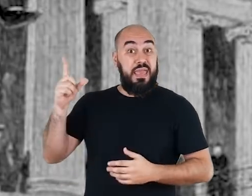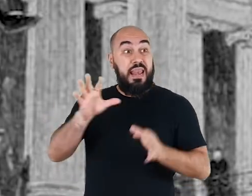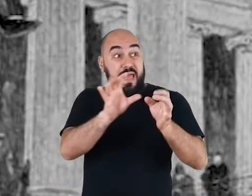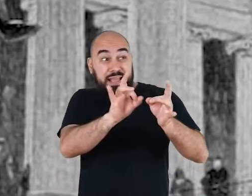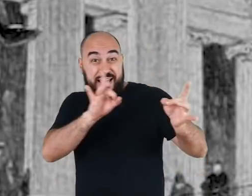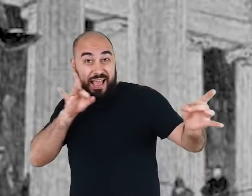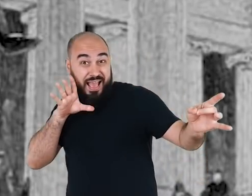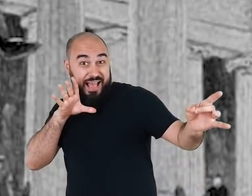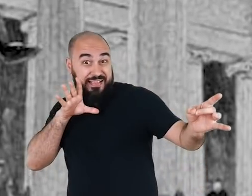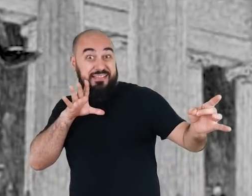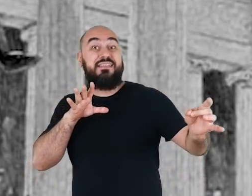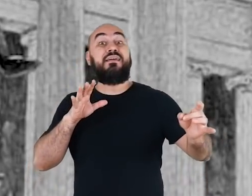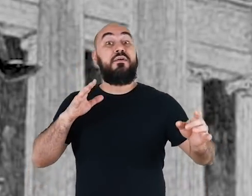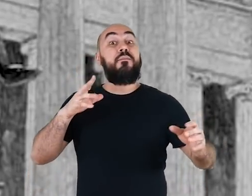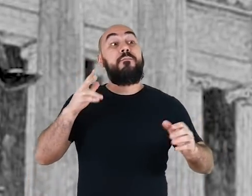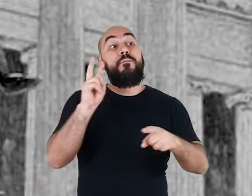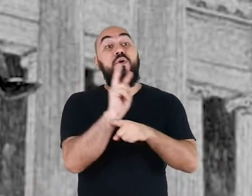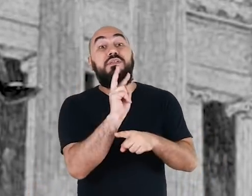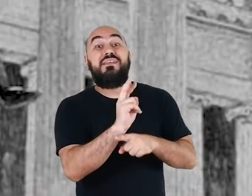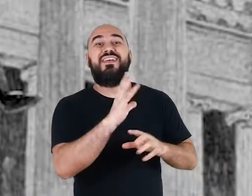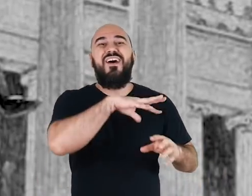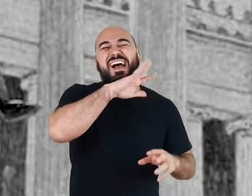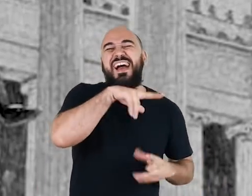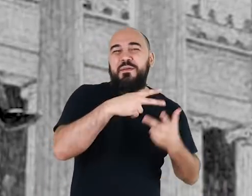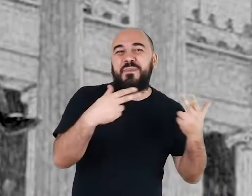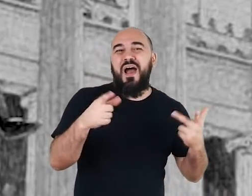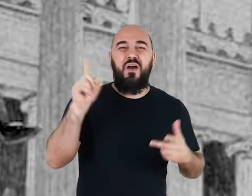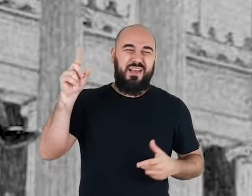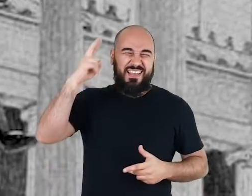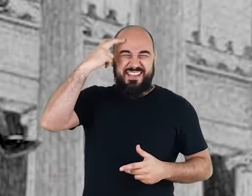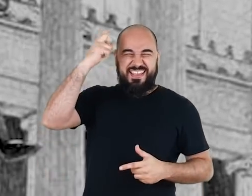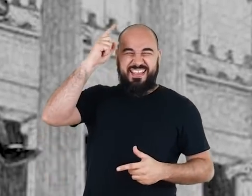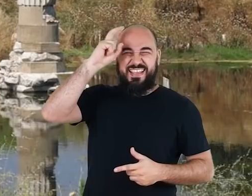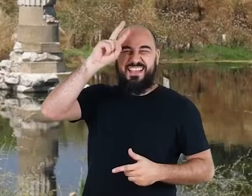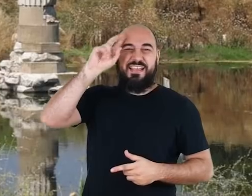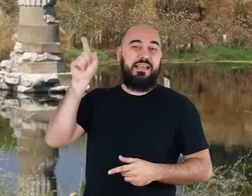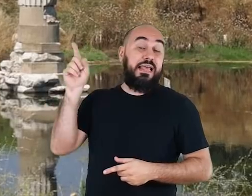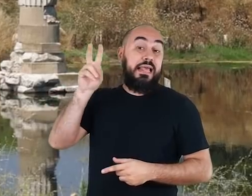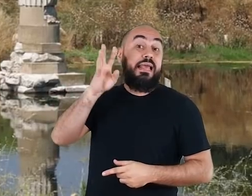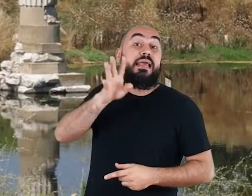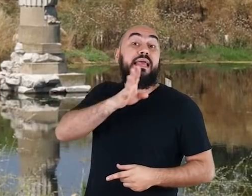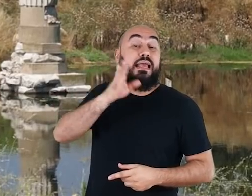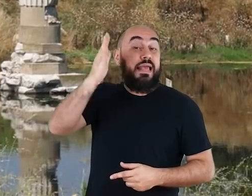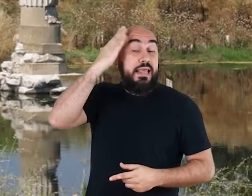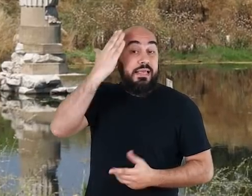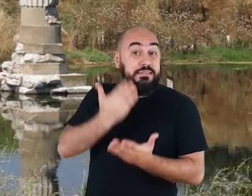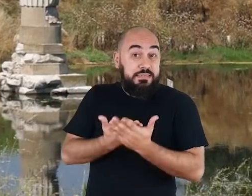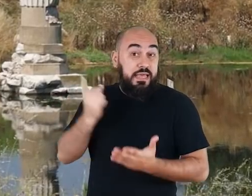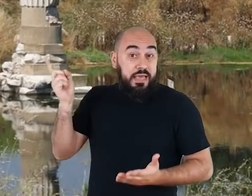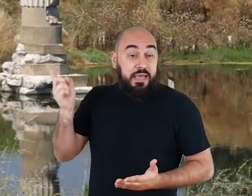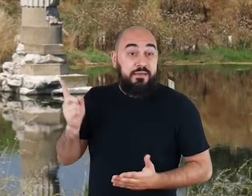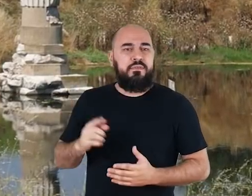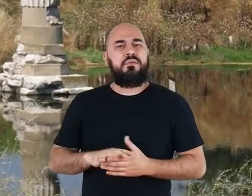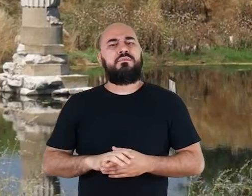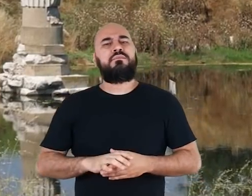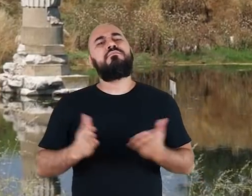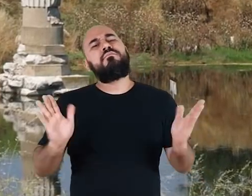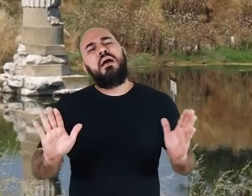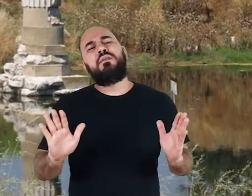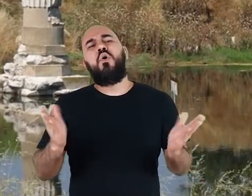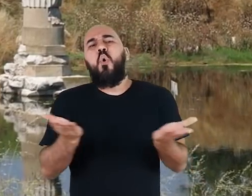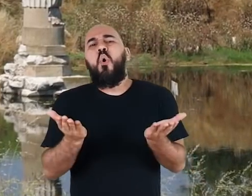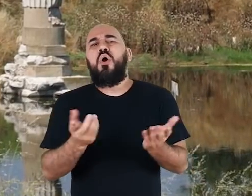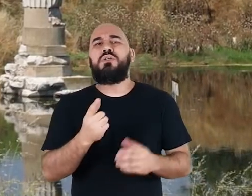foi considerado nada mais, nada menos que o maior templo do mundo antigo. Hoje, no entanto, mais nada resta